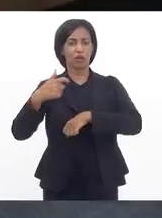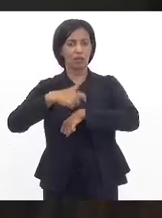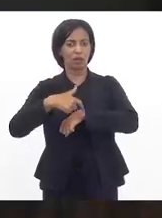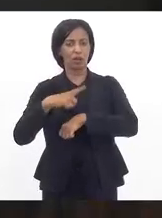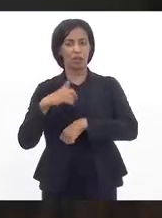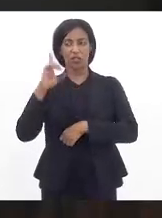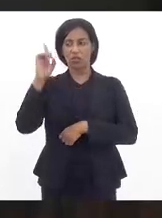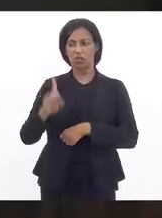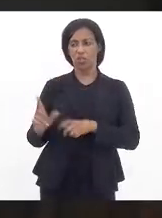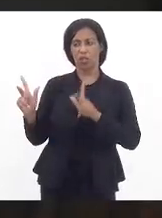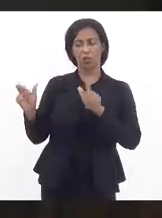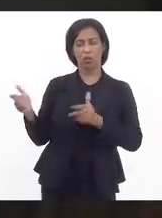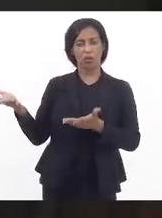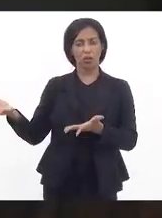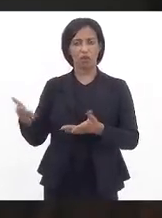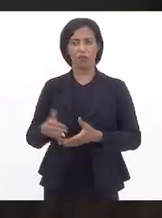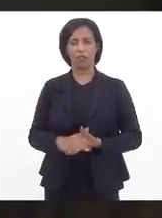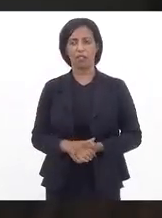pediria